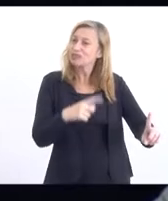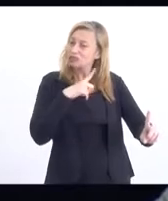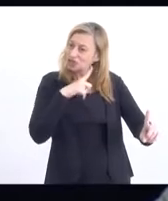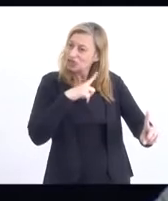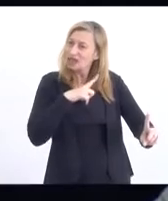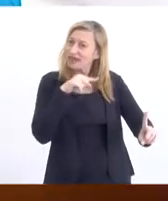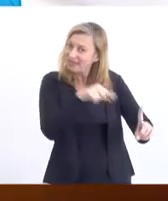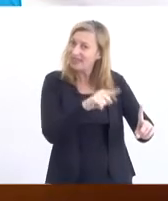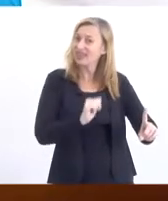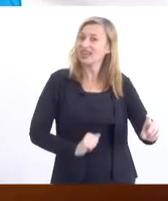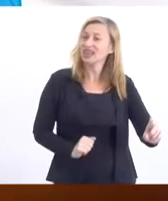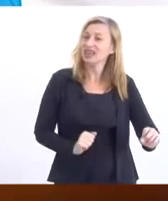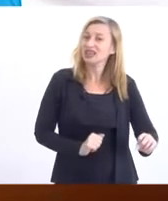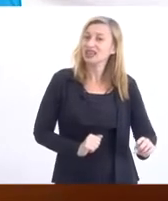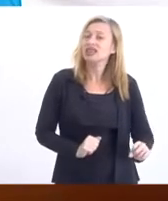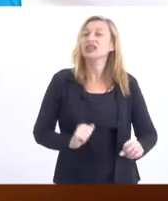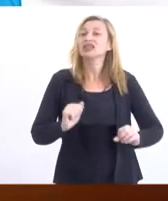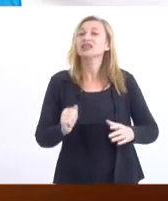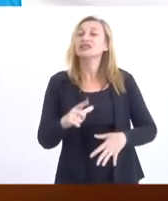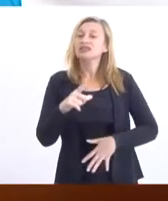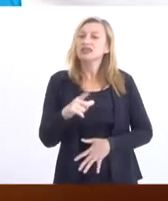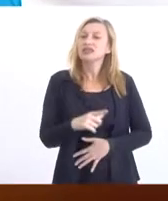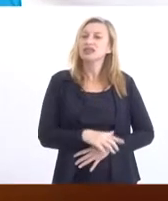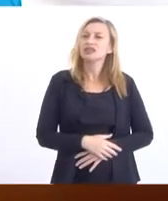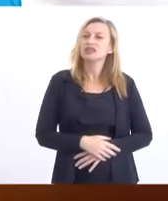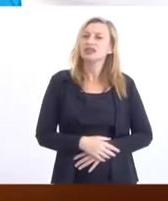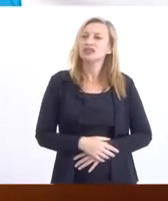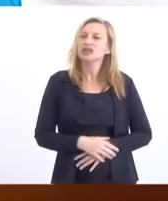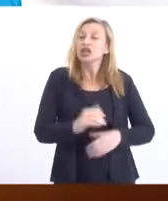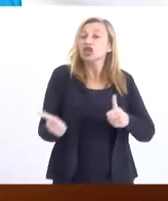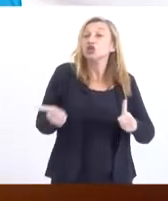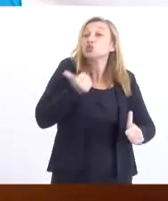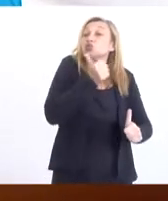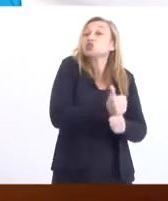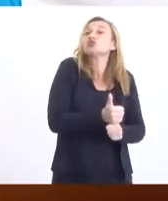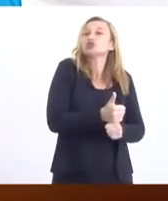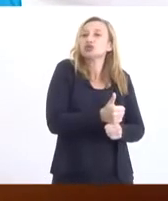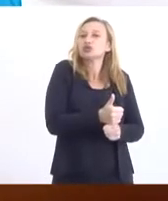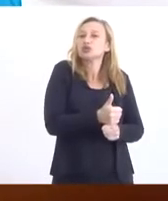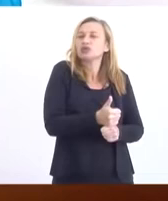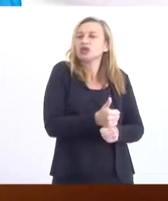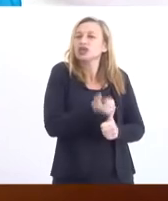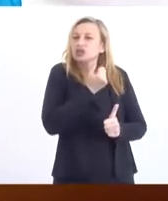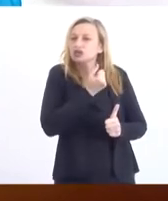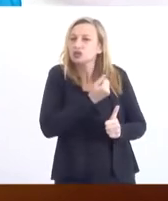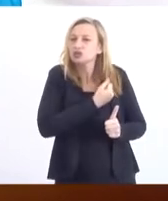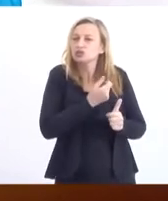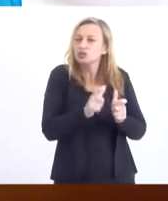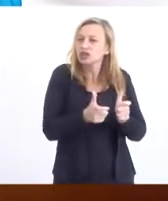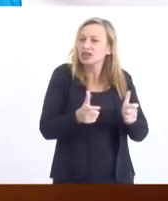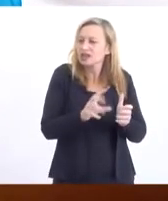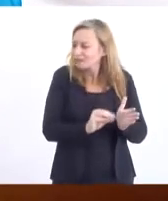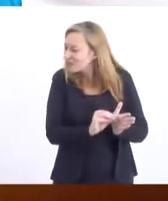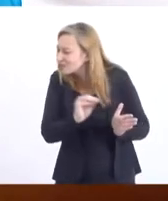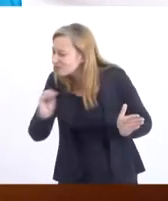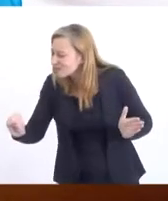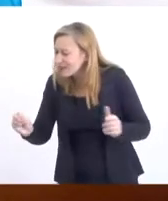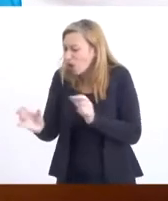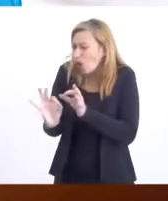hospital existente, ou ter algo aqui que substitui essa demanda nossa de deslocar para tão longe